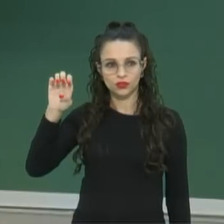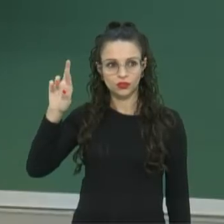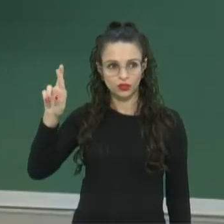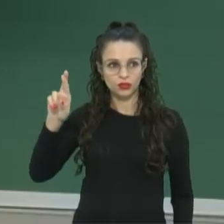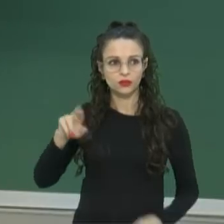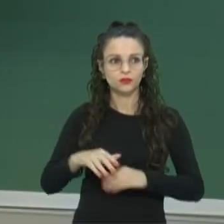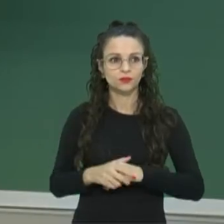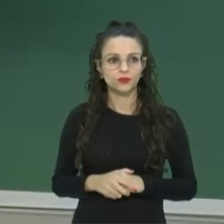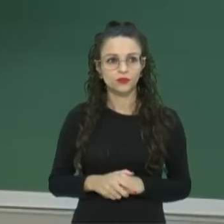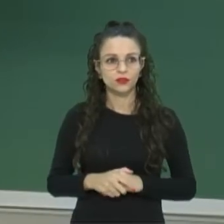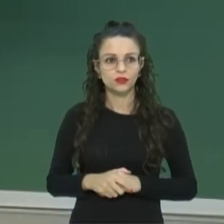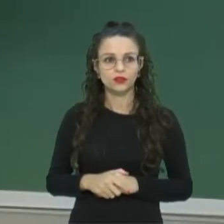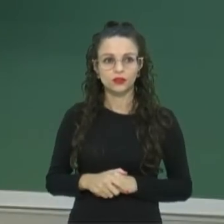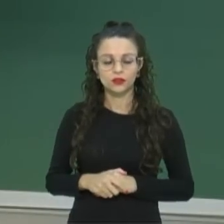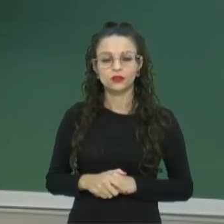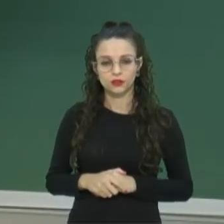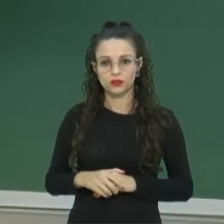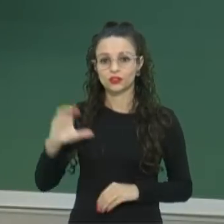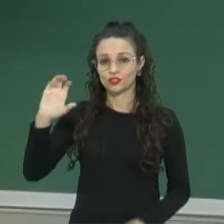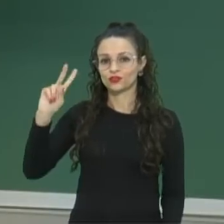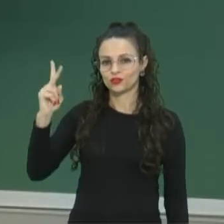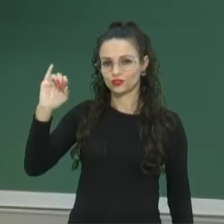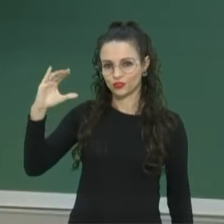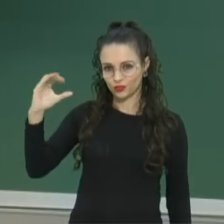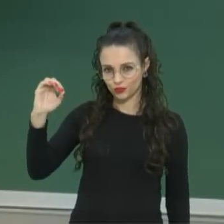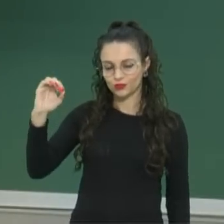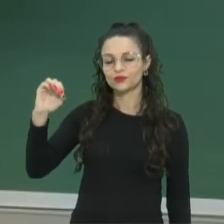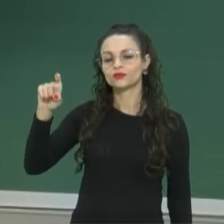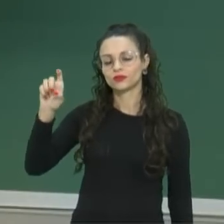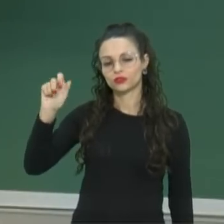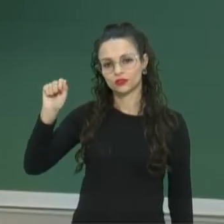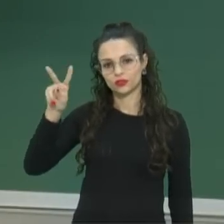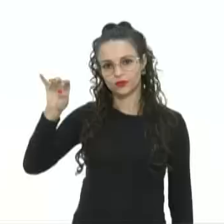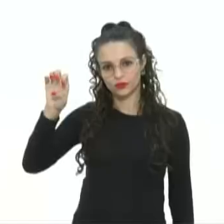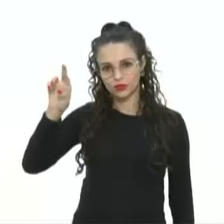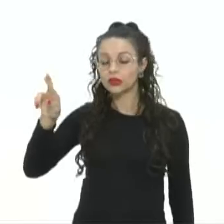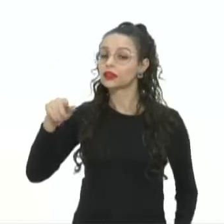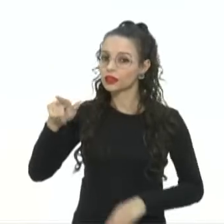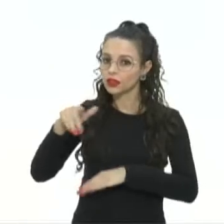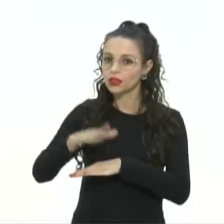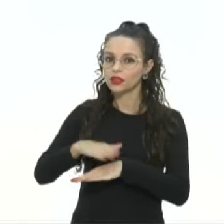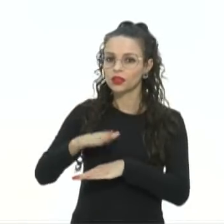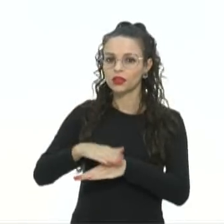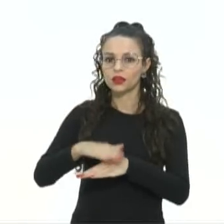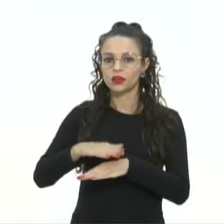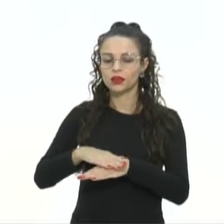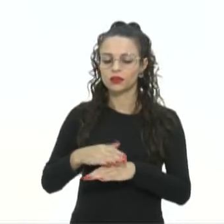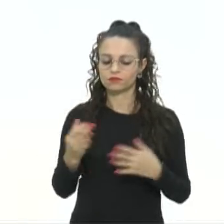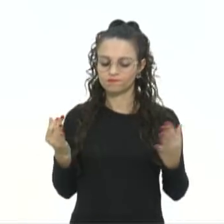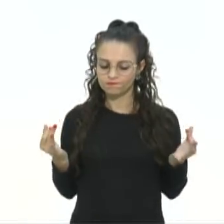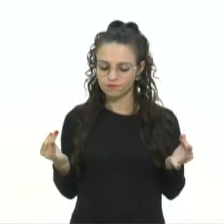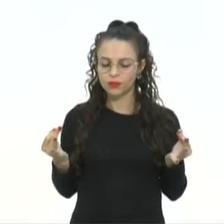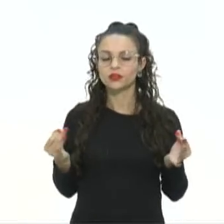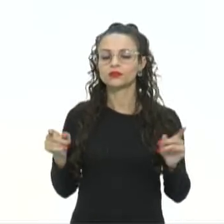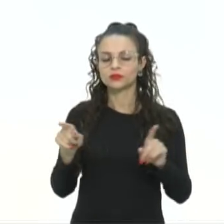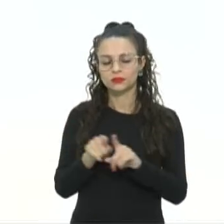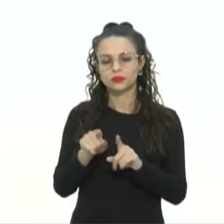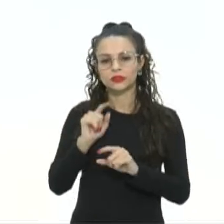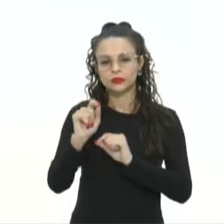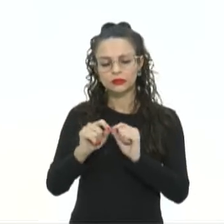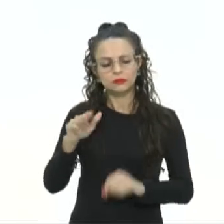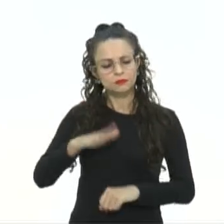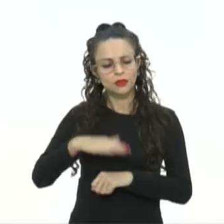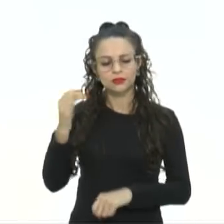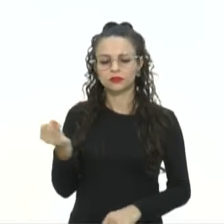Cândido Xavier, mais conhecido como Chico Xavier, né? Foi um médium filantropo e um dos mais